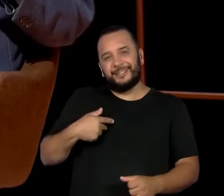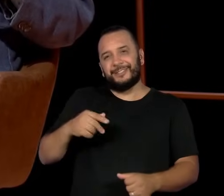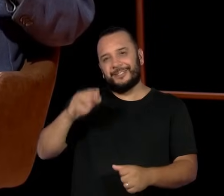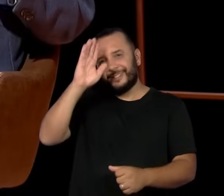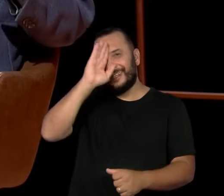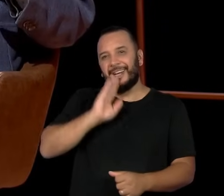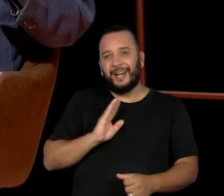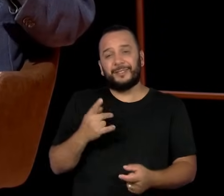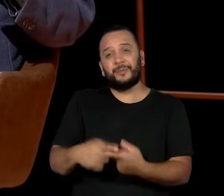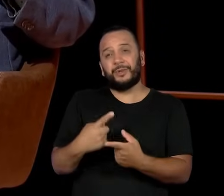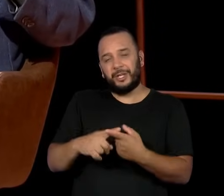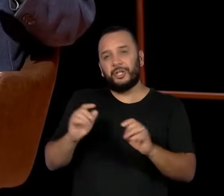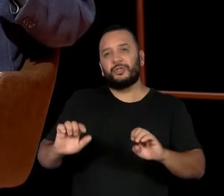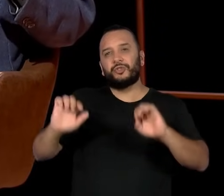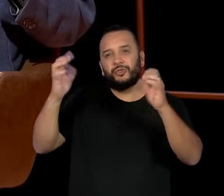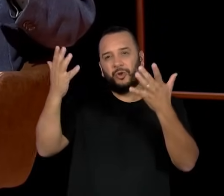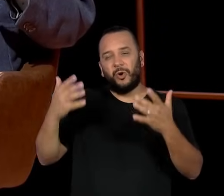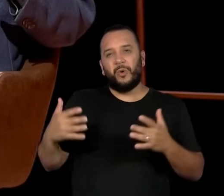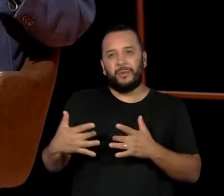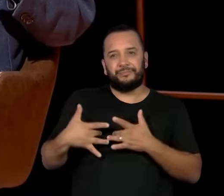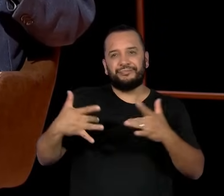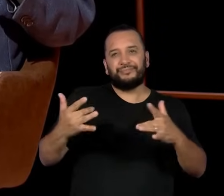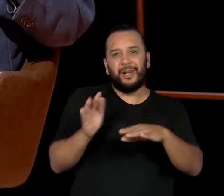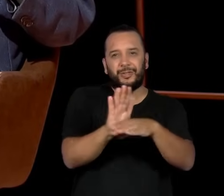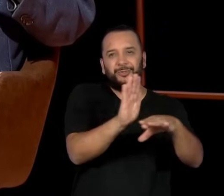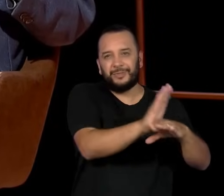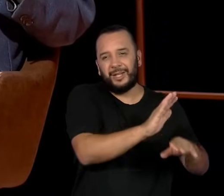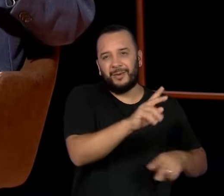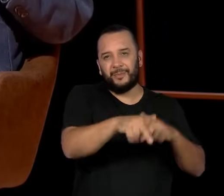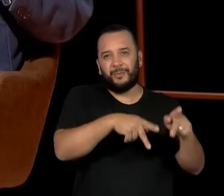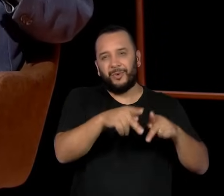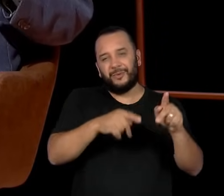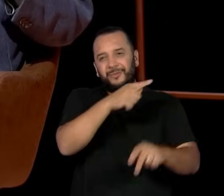por uma entidade de Santo André. Então,